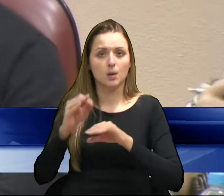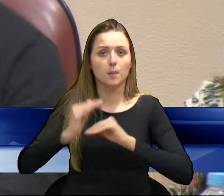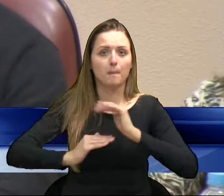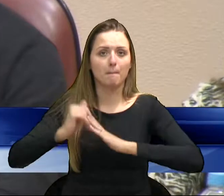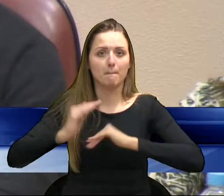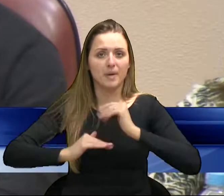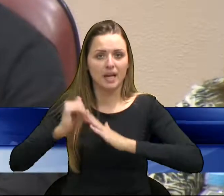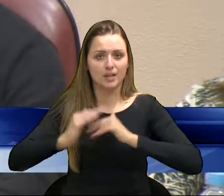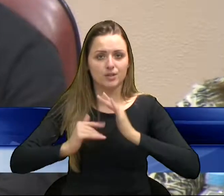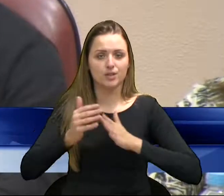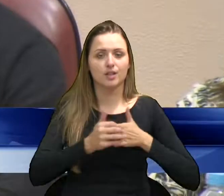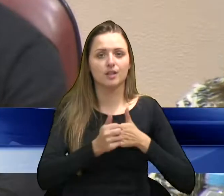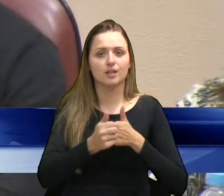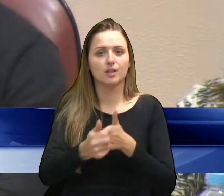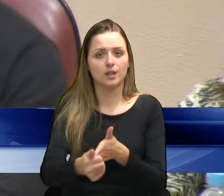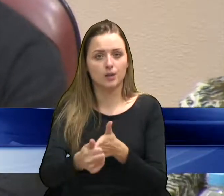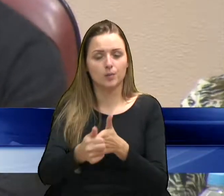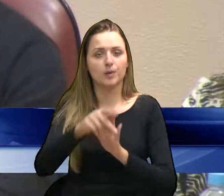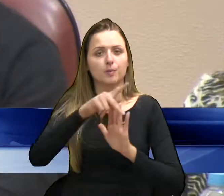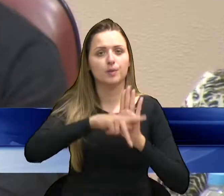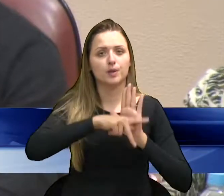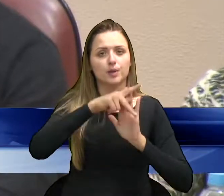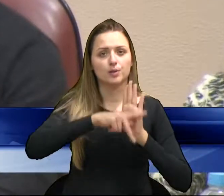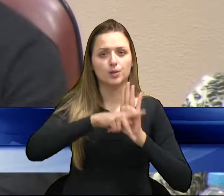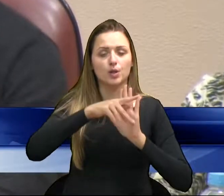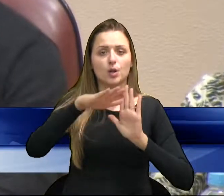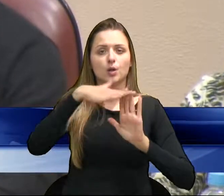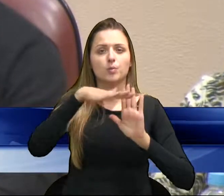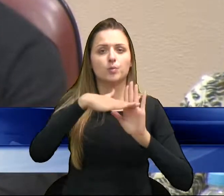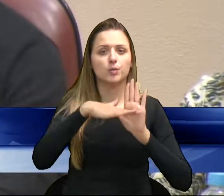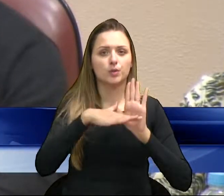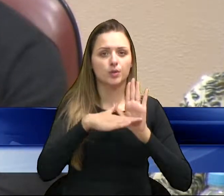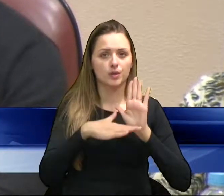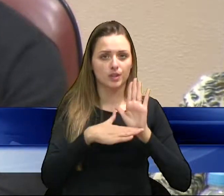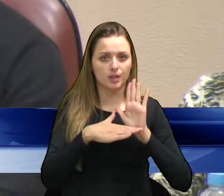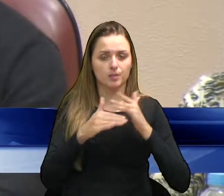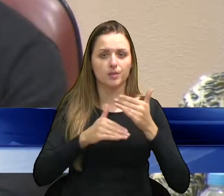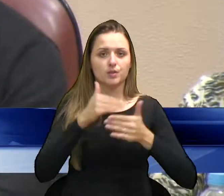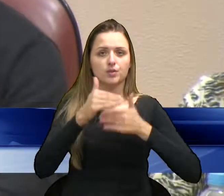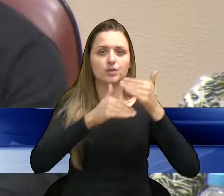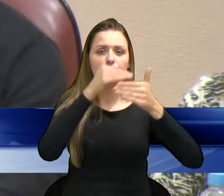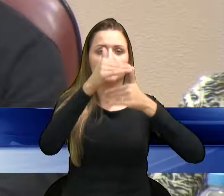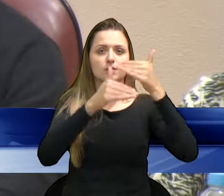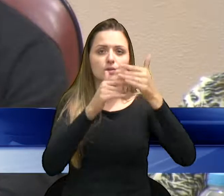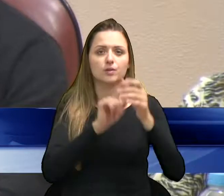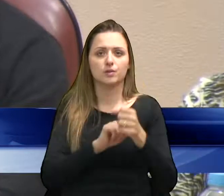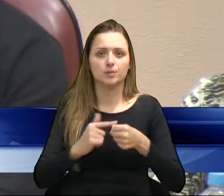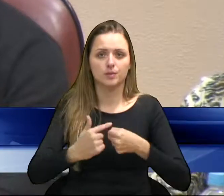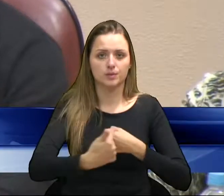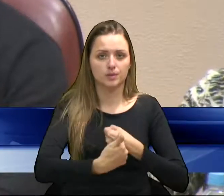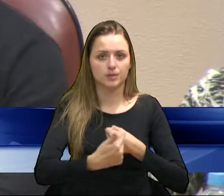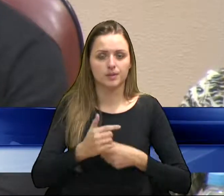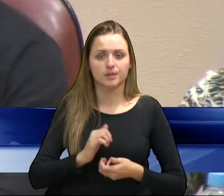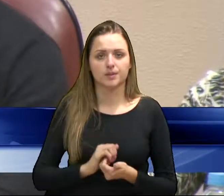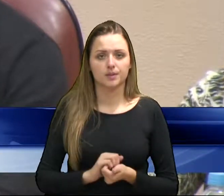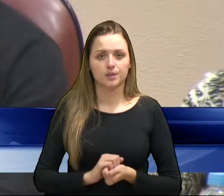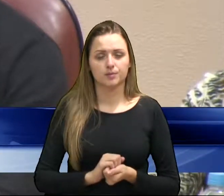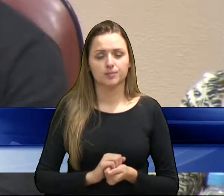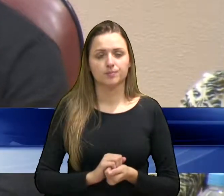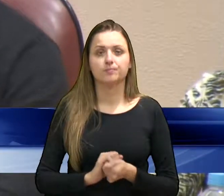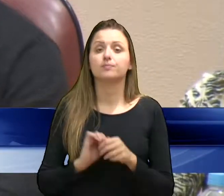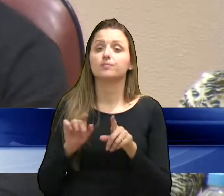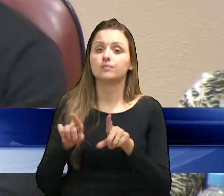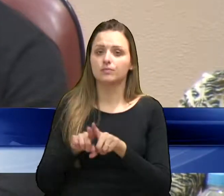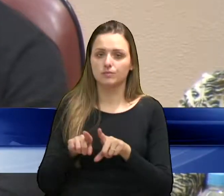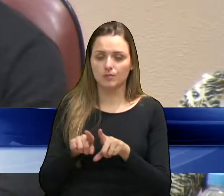e acompanhamento de planos, programas e projetos de desenvolvimento urbano, bem como